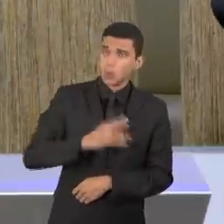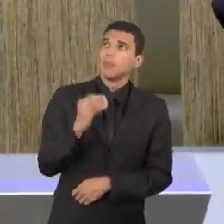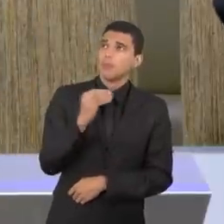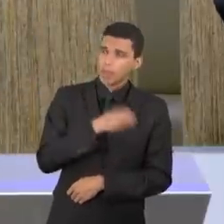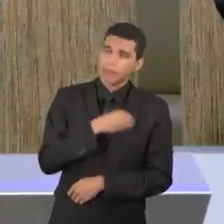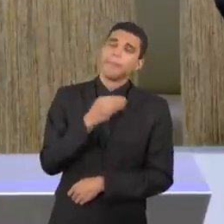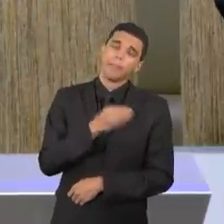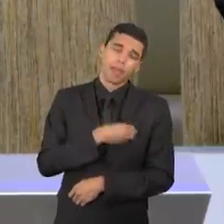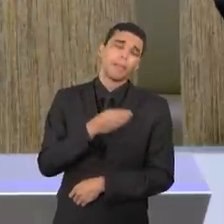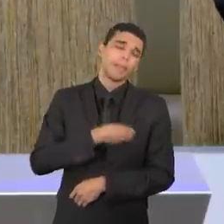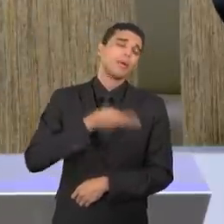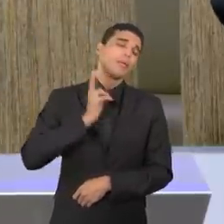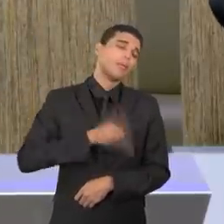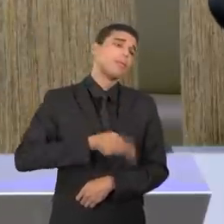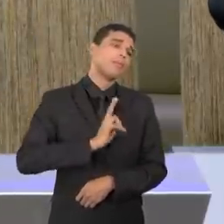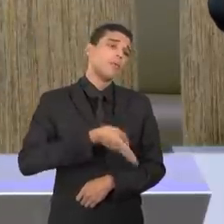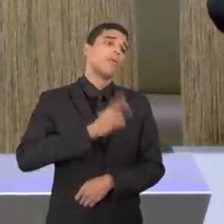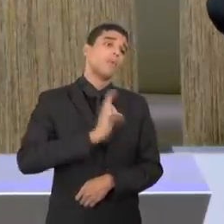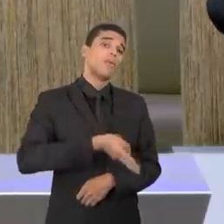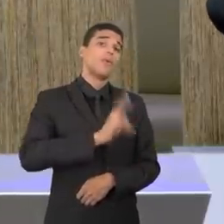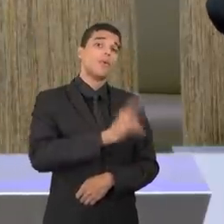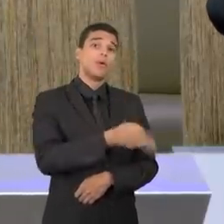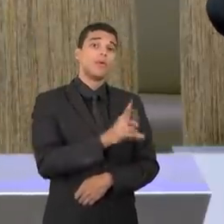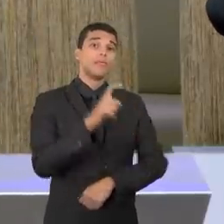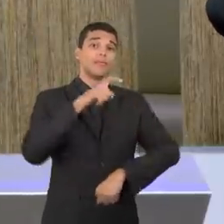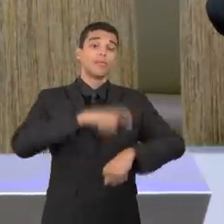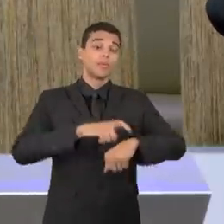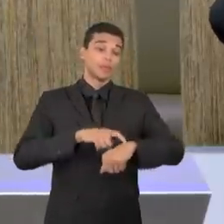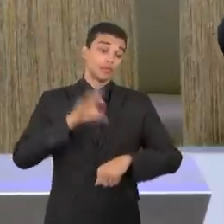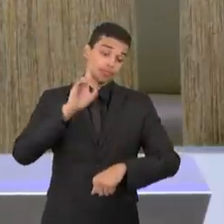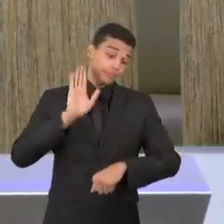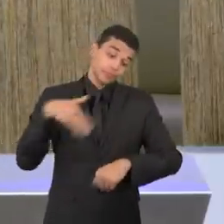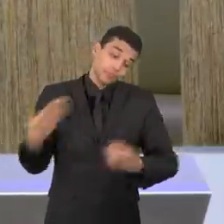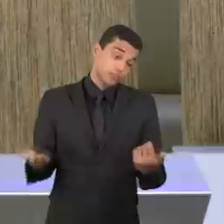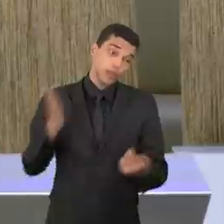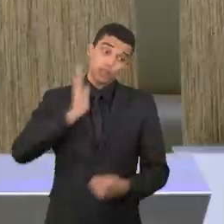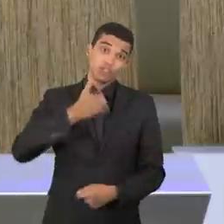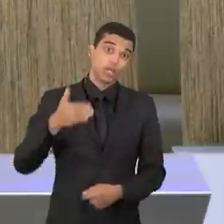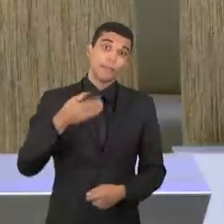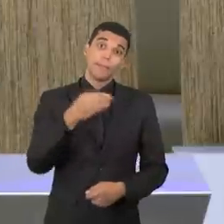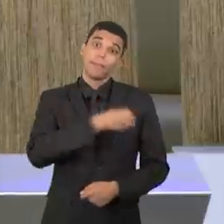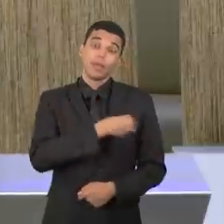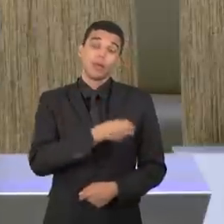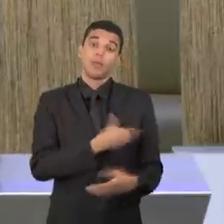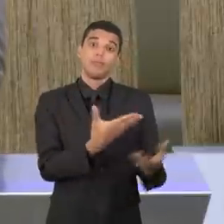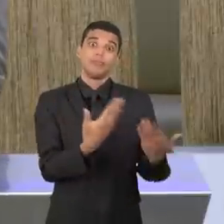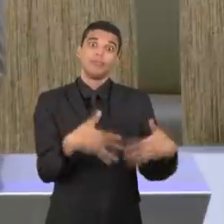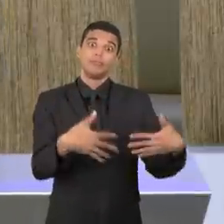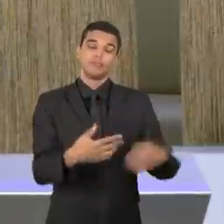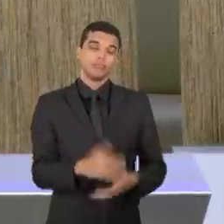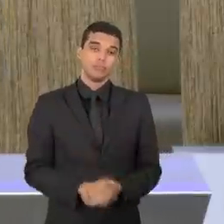Jonas, conta isso, no capítulo 3, e o versículo